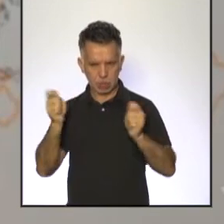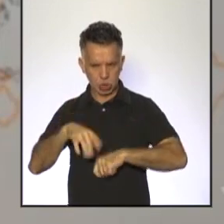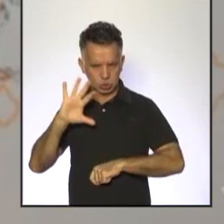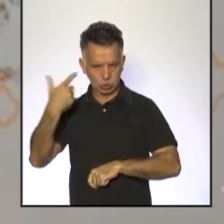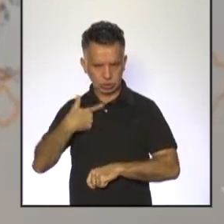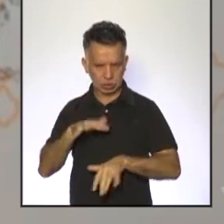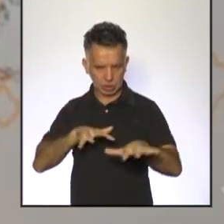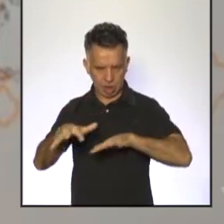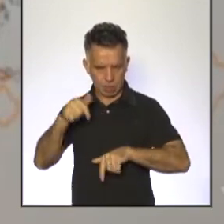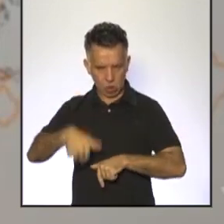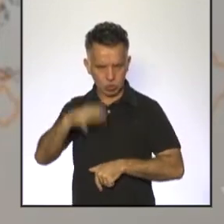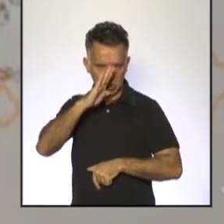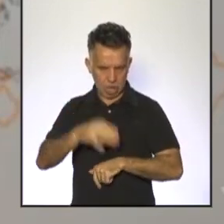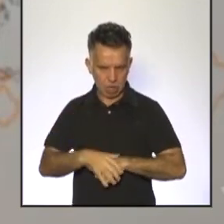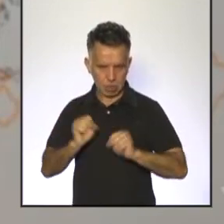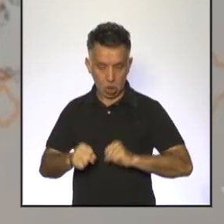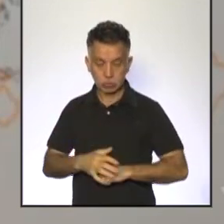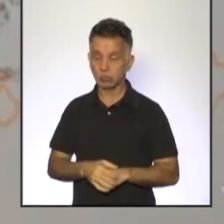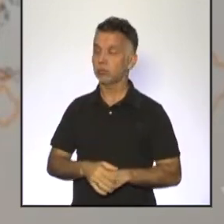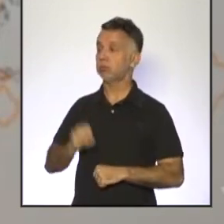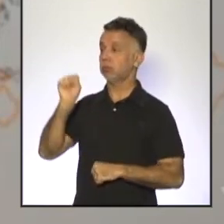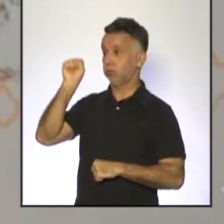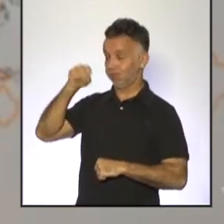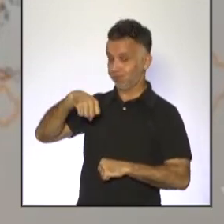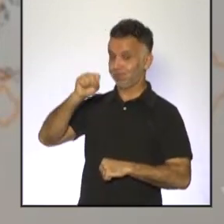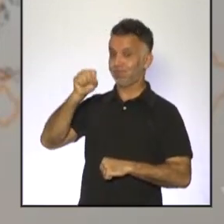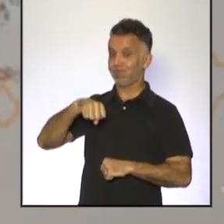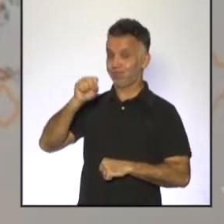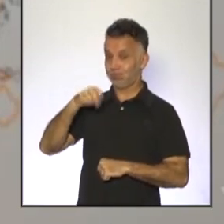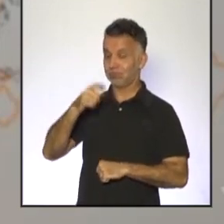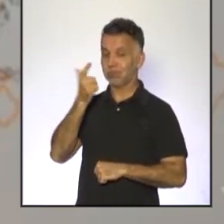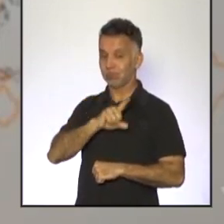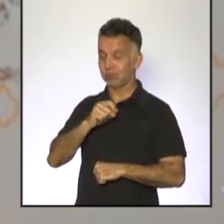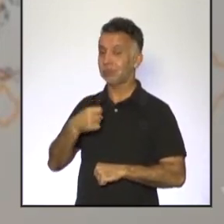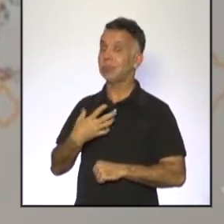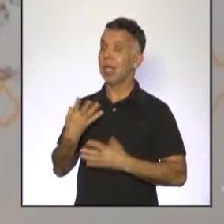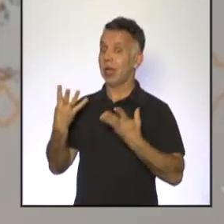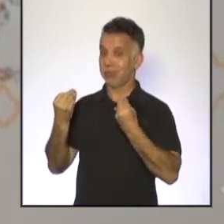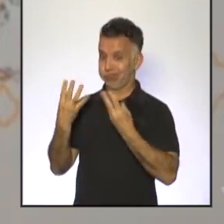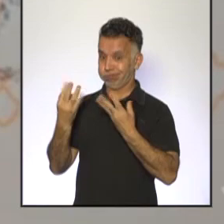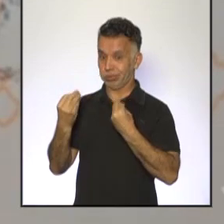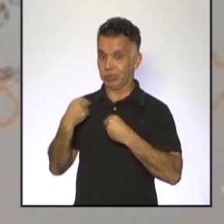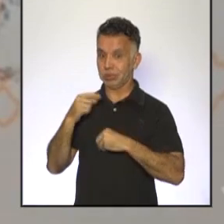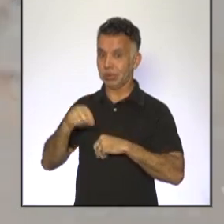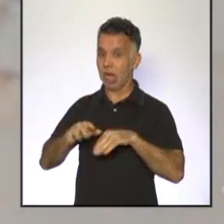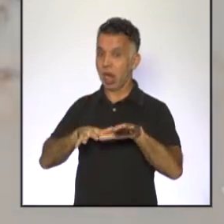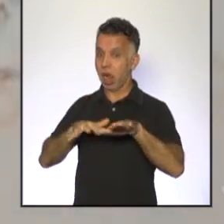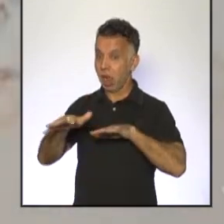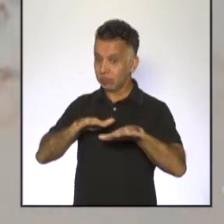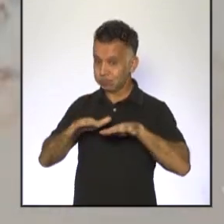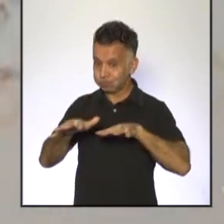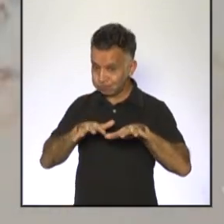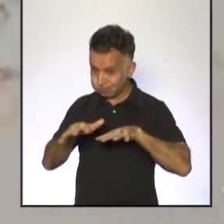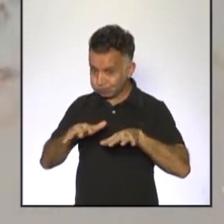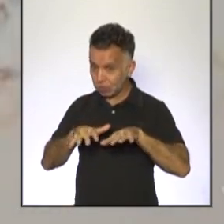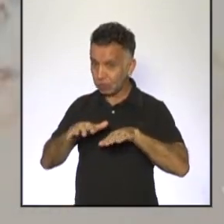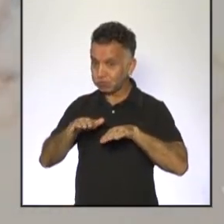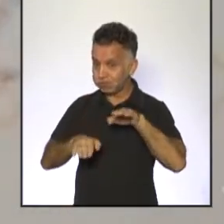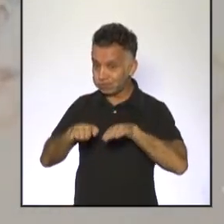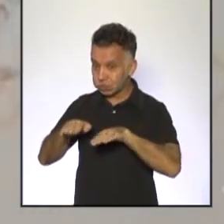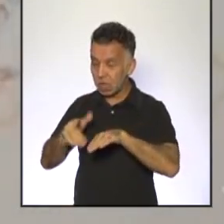como tem muito terremoto no Brasil, muito. Como eu disse, a atividade tectônica é muito forte, muito